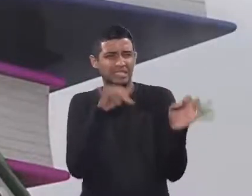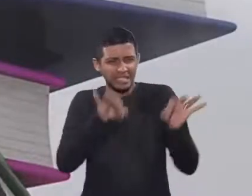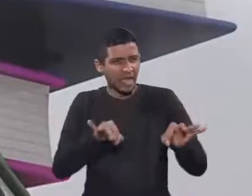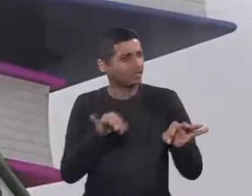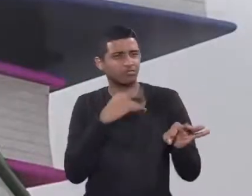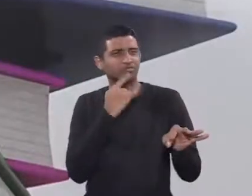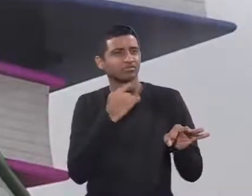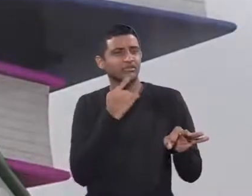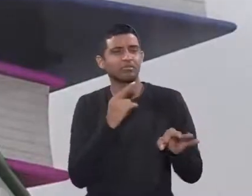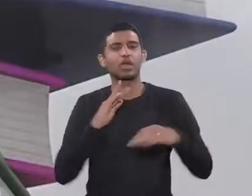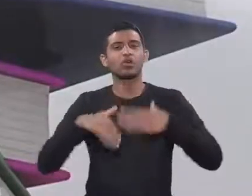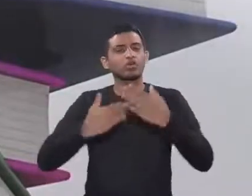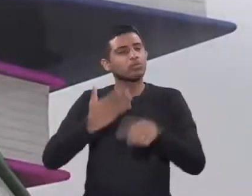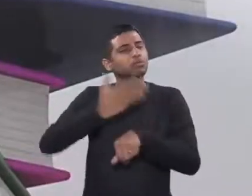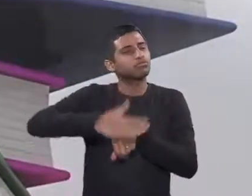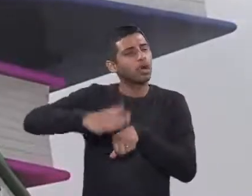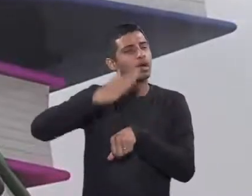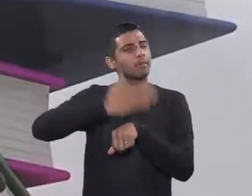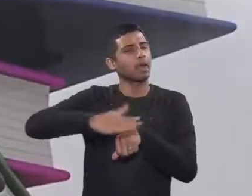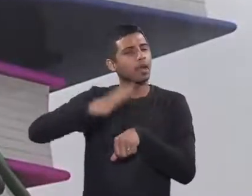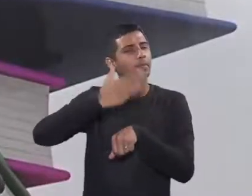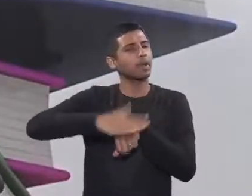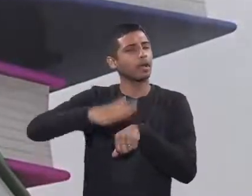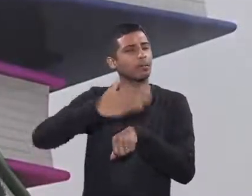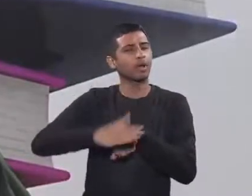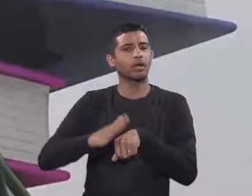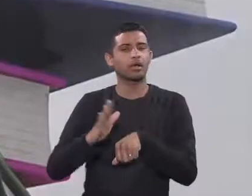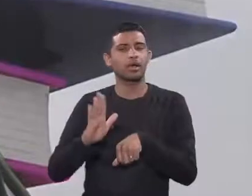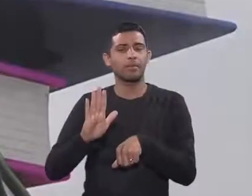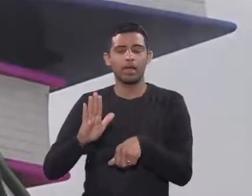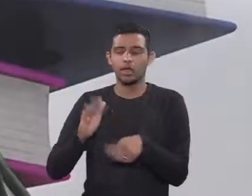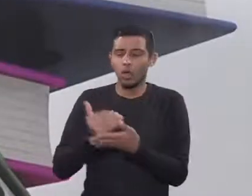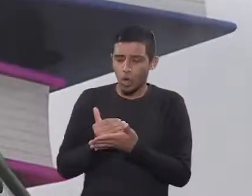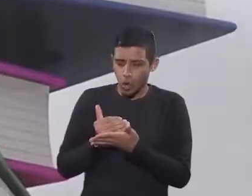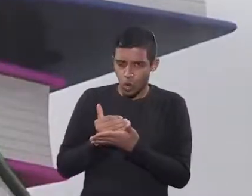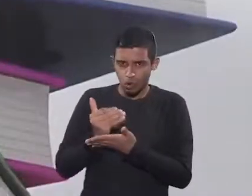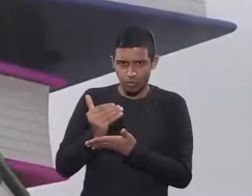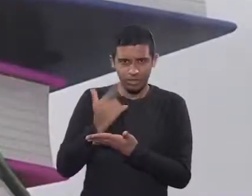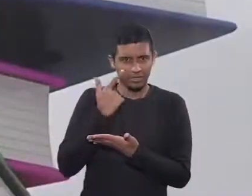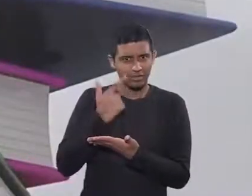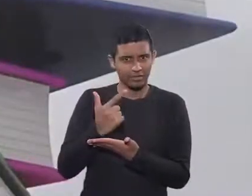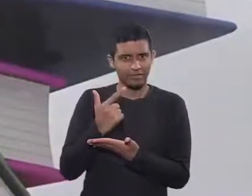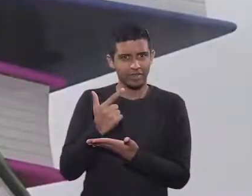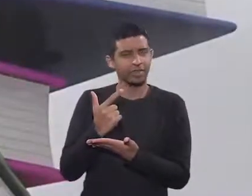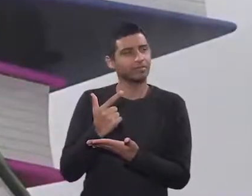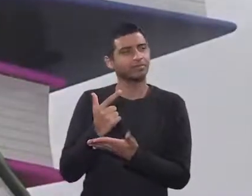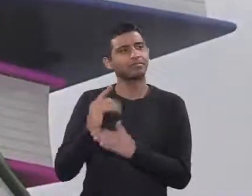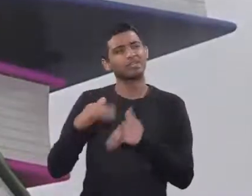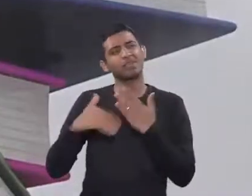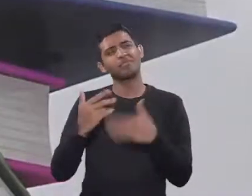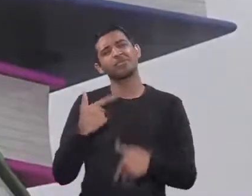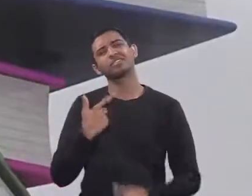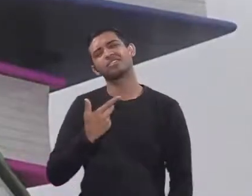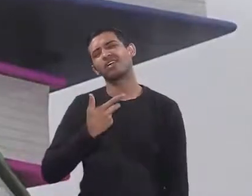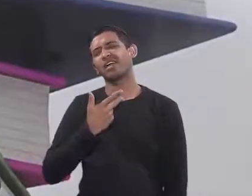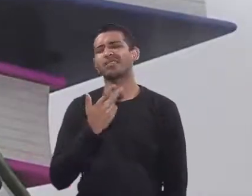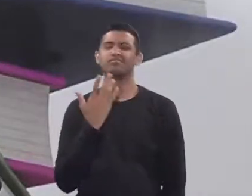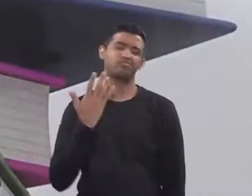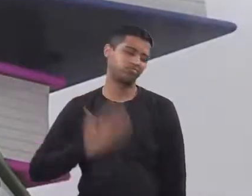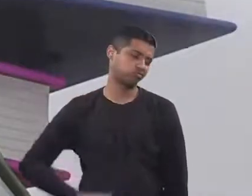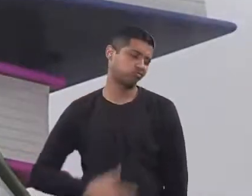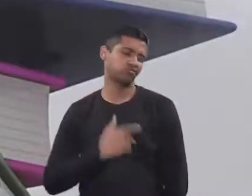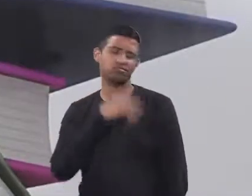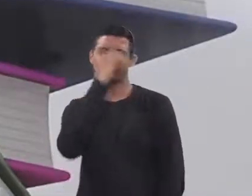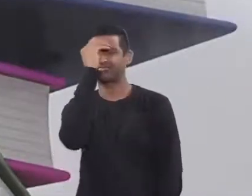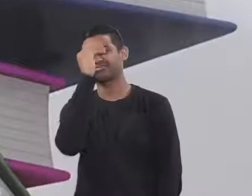precisão. Mas aí eu fui praticando e no começo chegou numa parte também que eu dei uma desanimada,